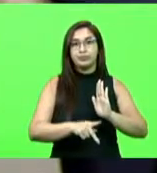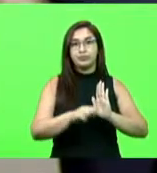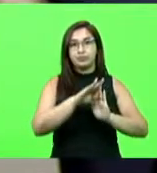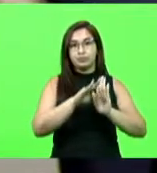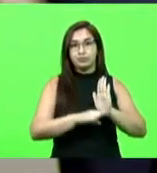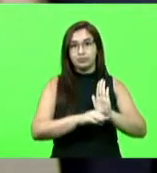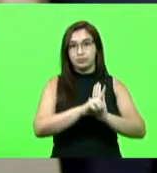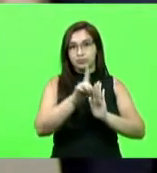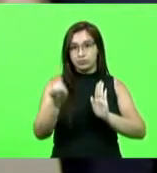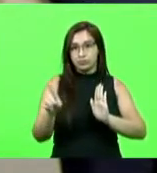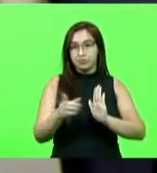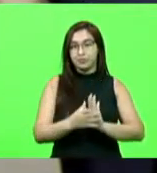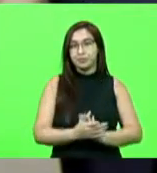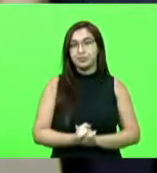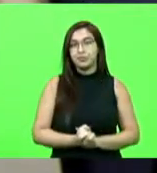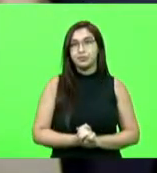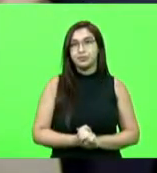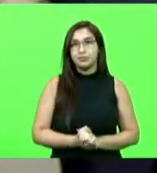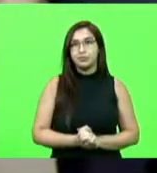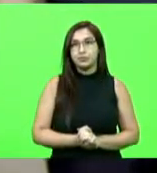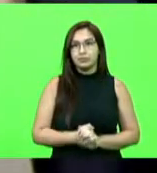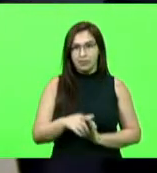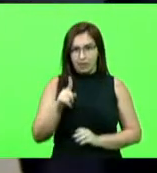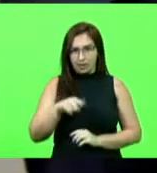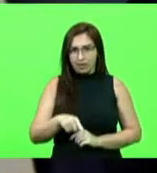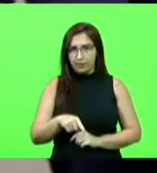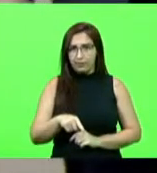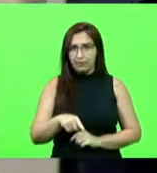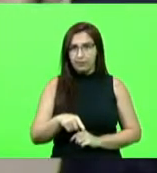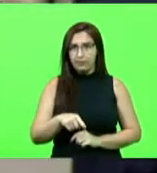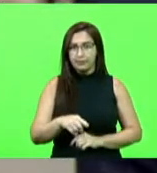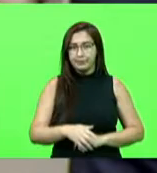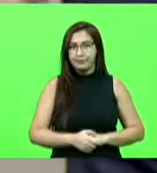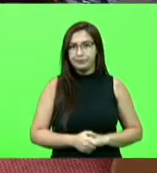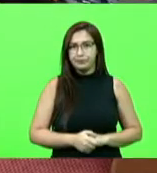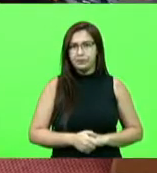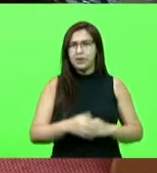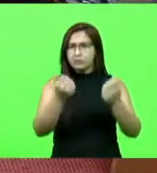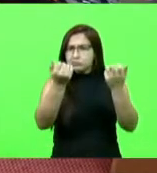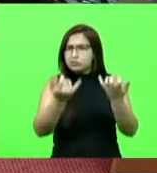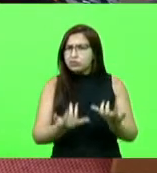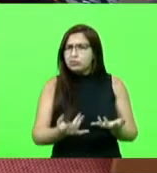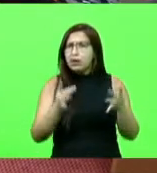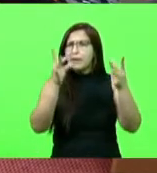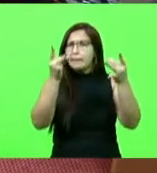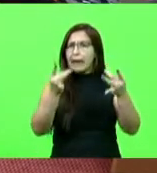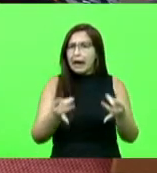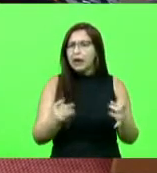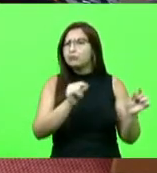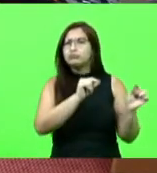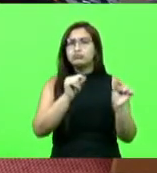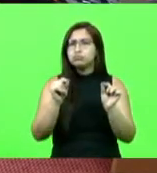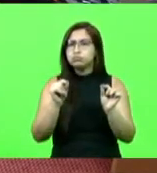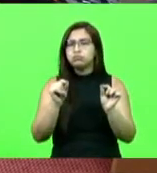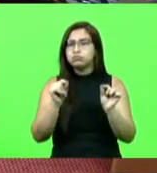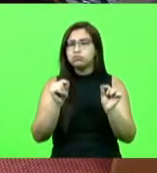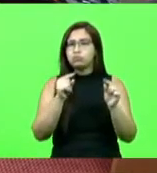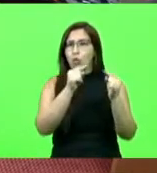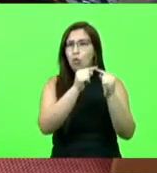dia. É isso? Senhor presidente, dá para explicar um pouquinho mais detalhado o que significa isso?